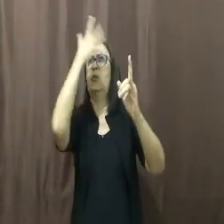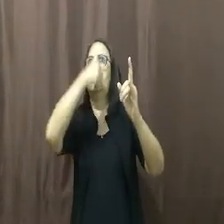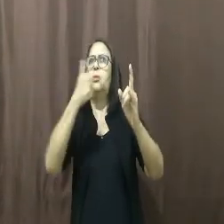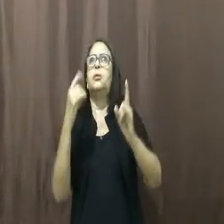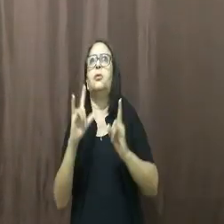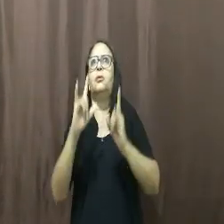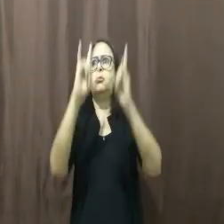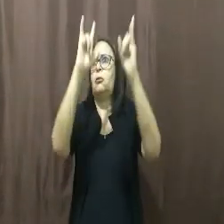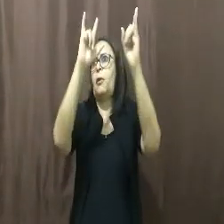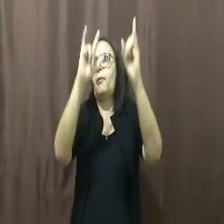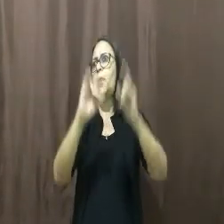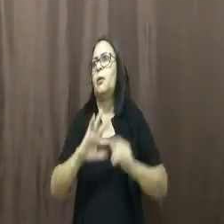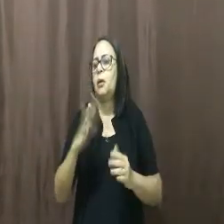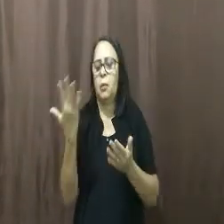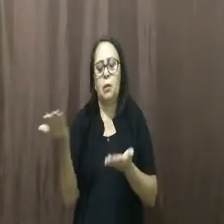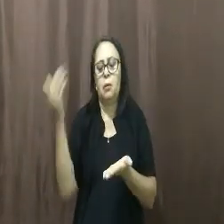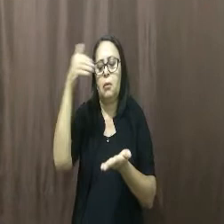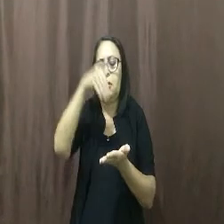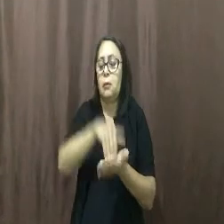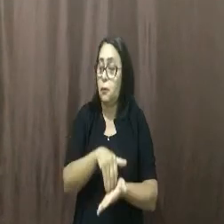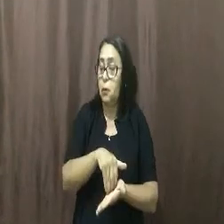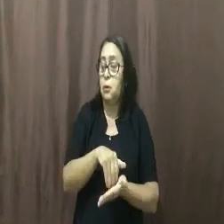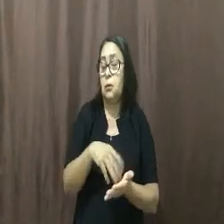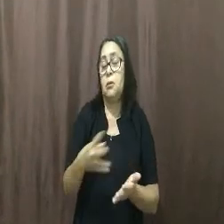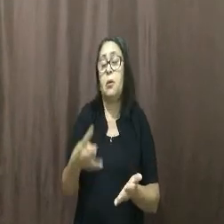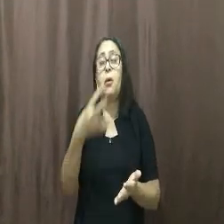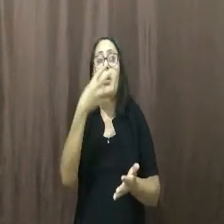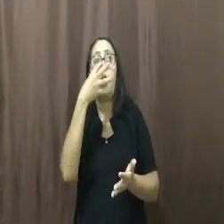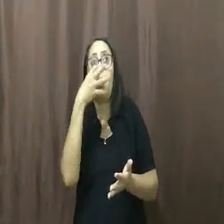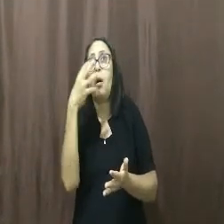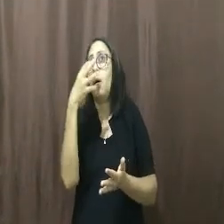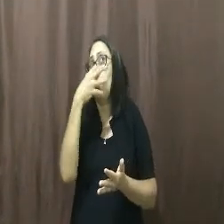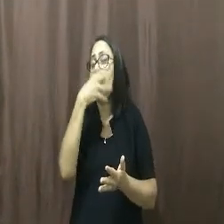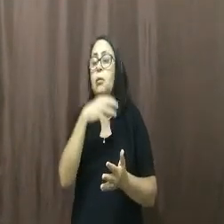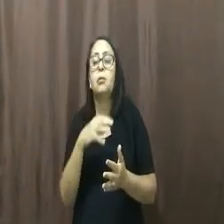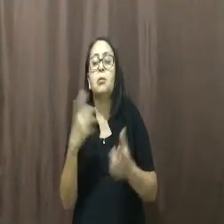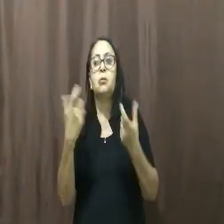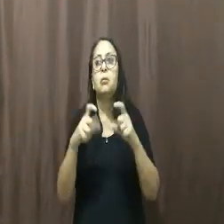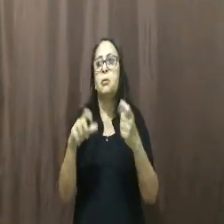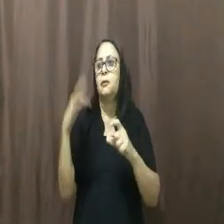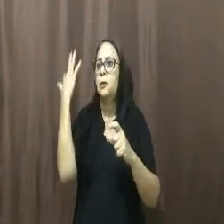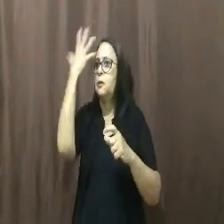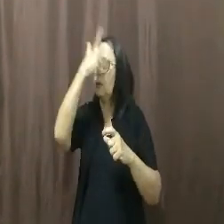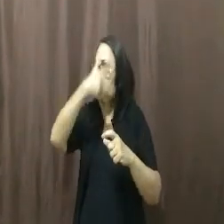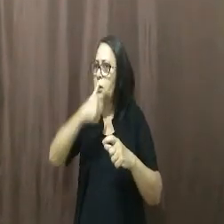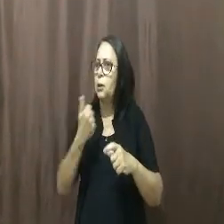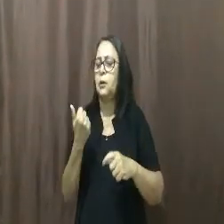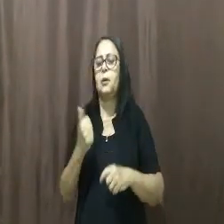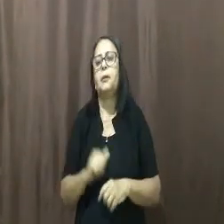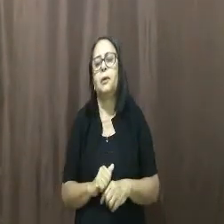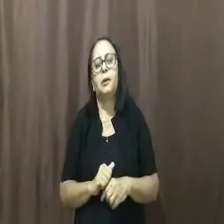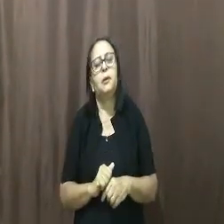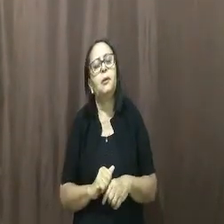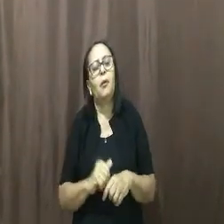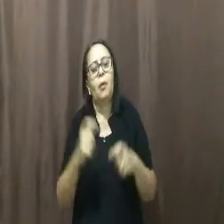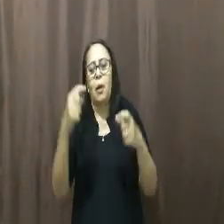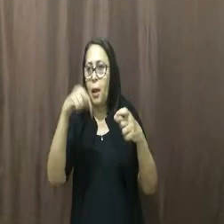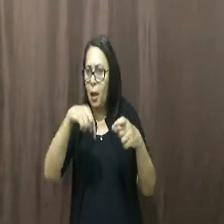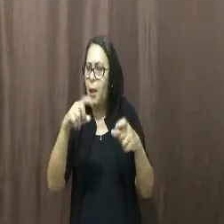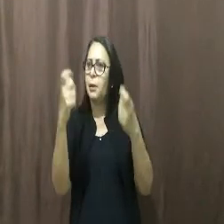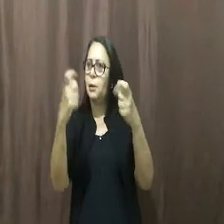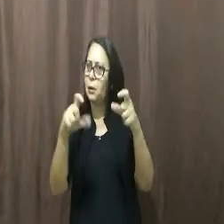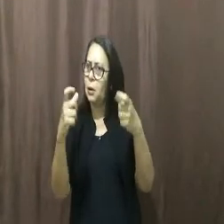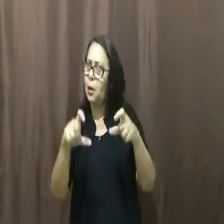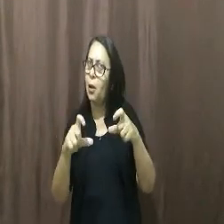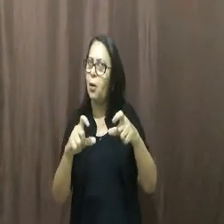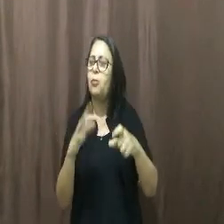apartamentos. Talvez seja a última vez que terá uma vista tão linda assim. Aqui é um